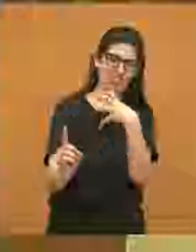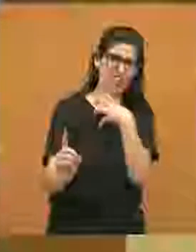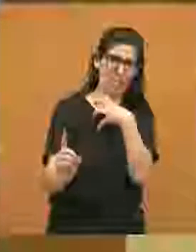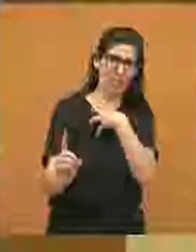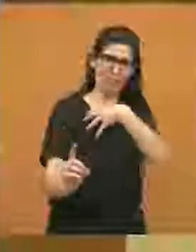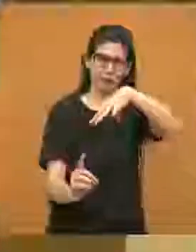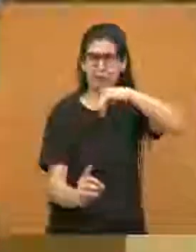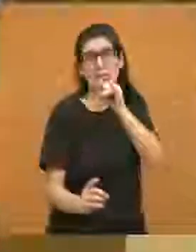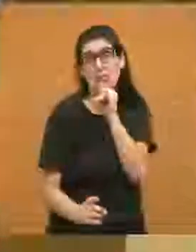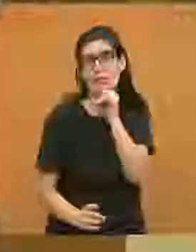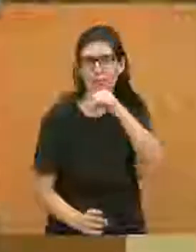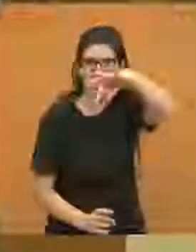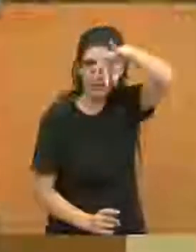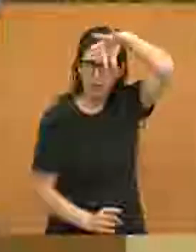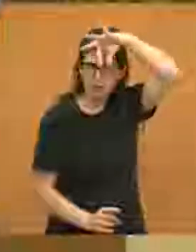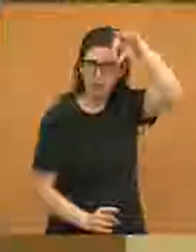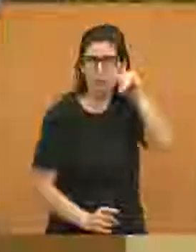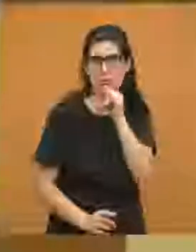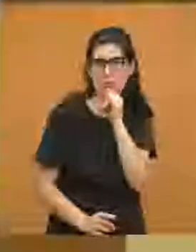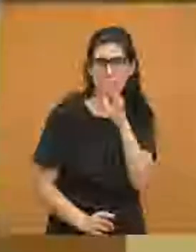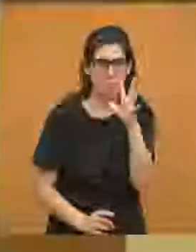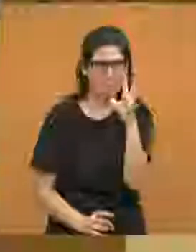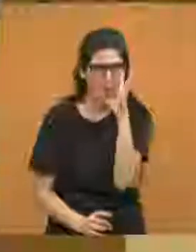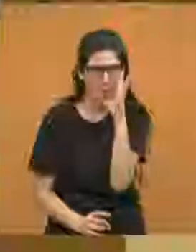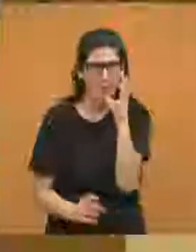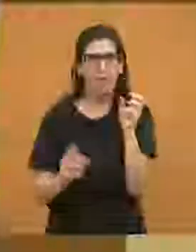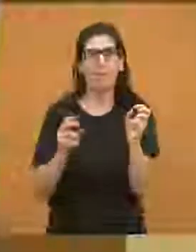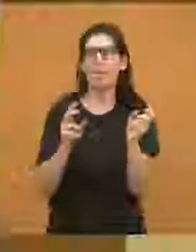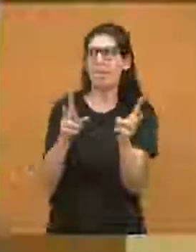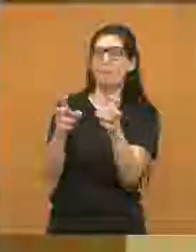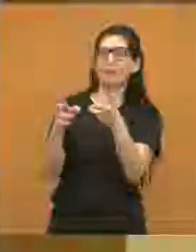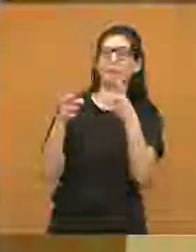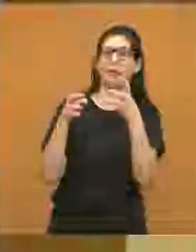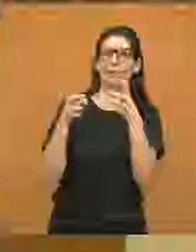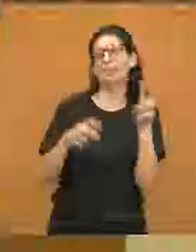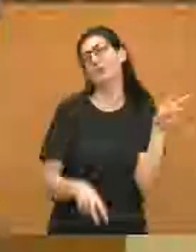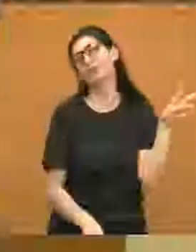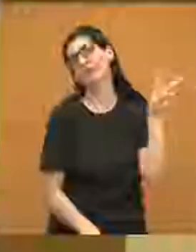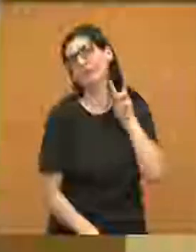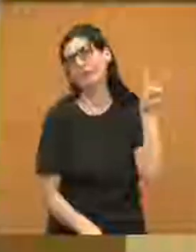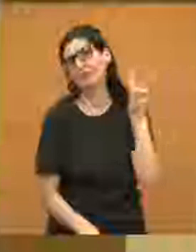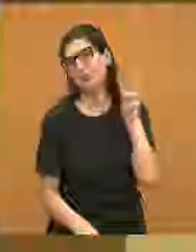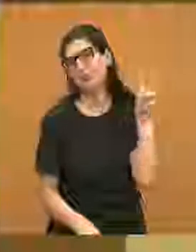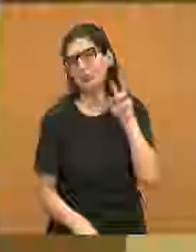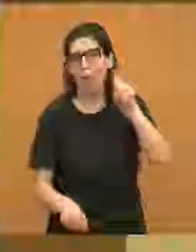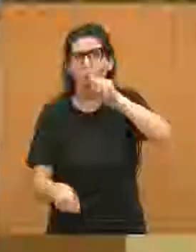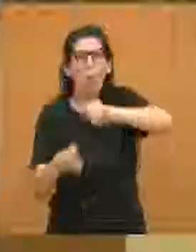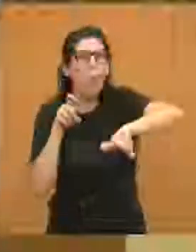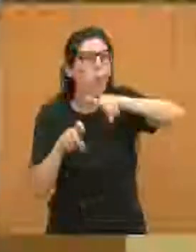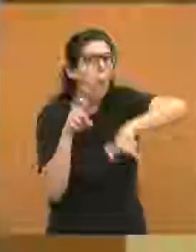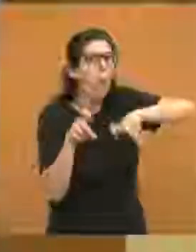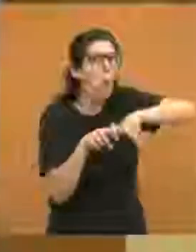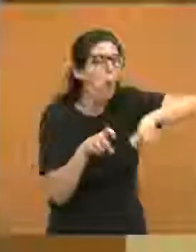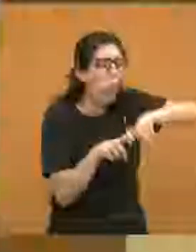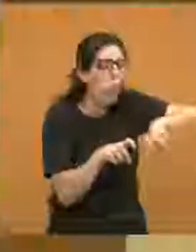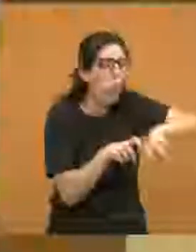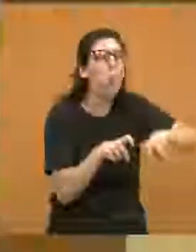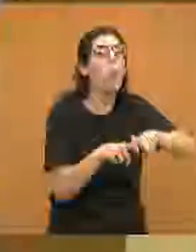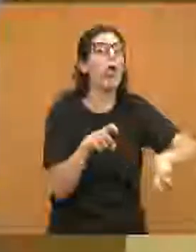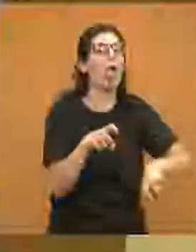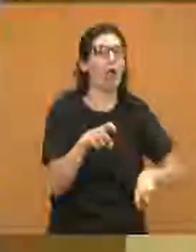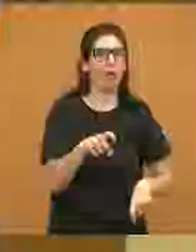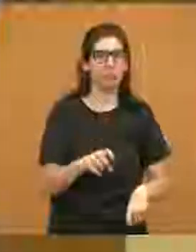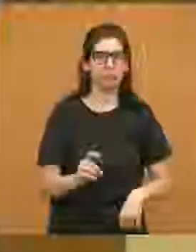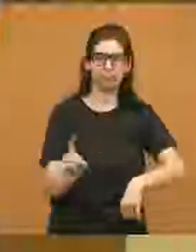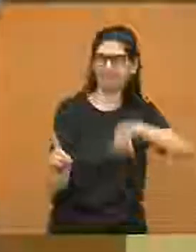apresenta naquela criança ou adolescente paciente, que ela foi vítima de crime de abuso sexual. E assim